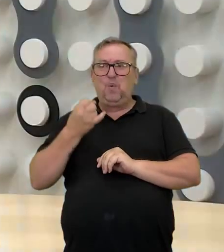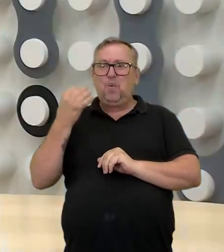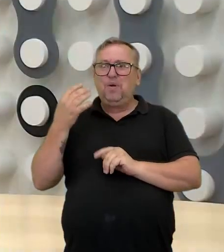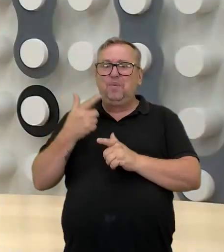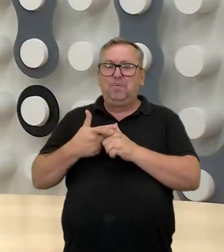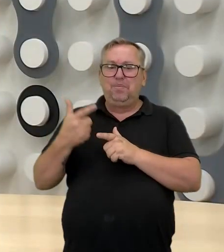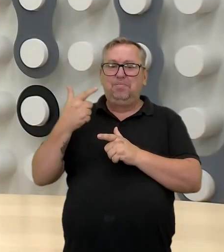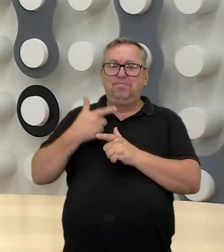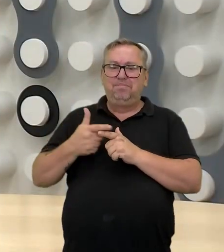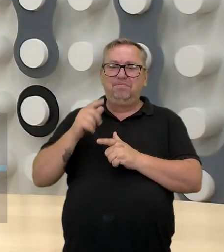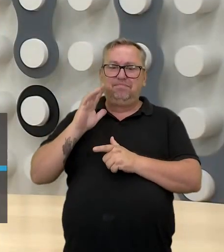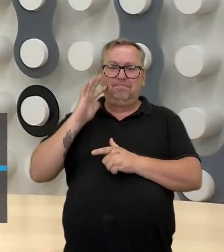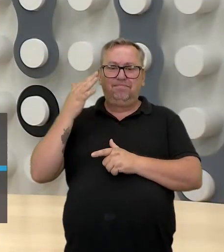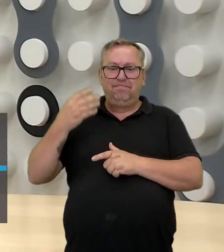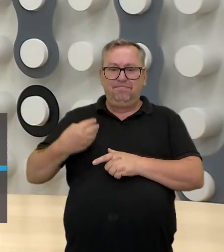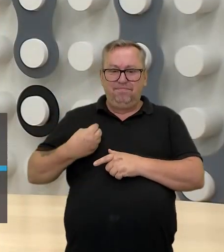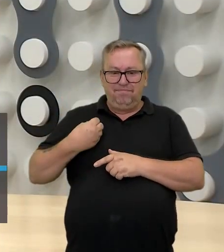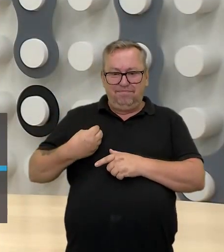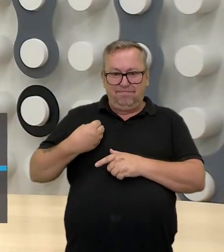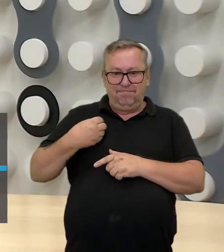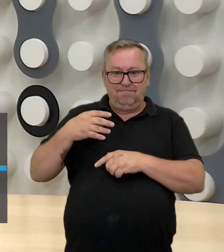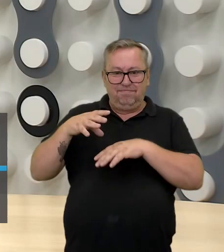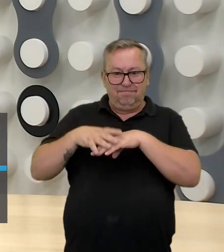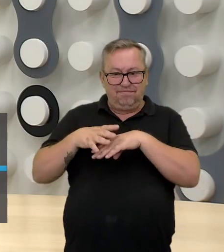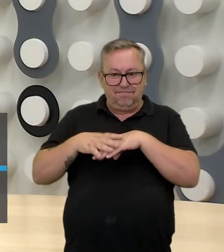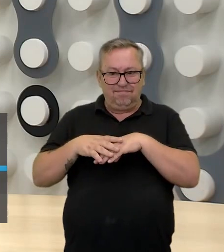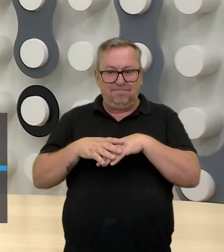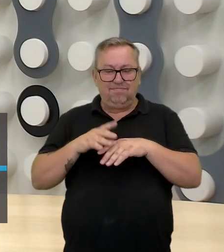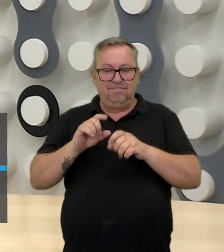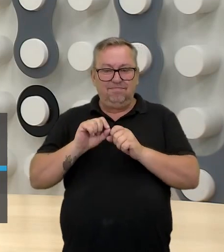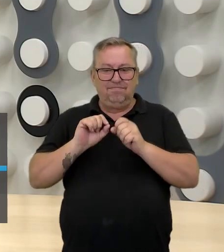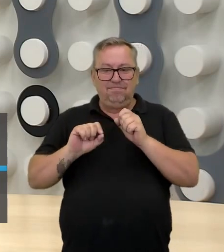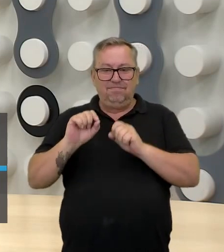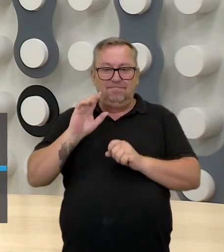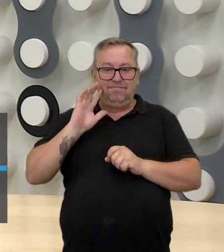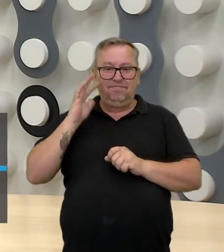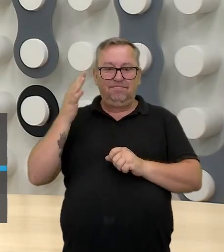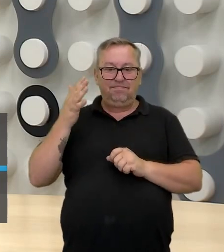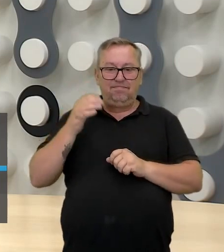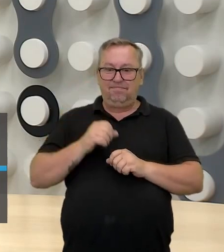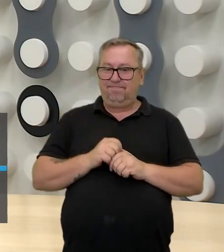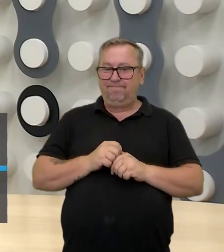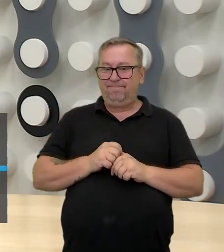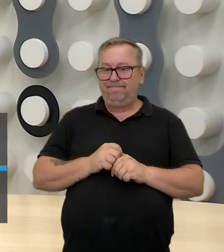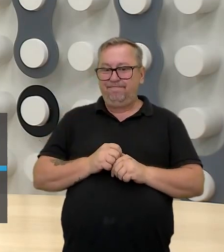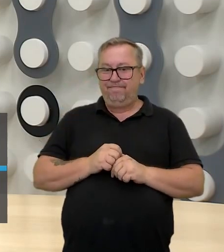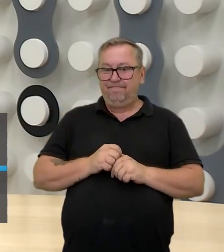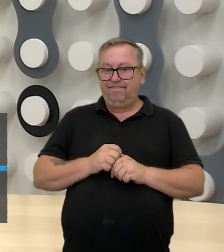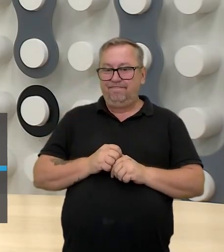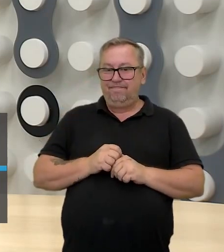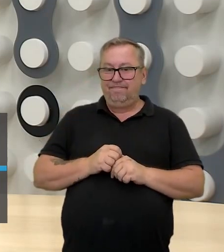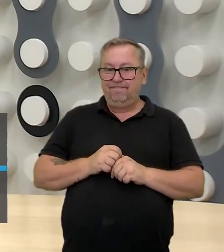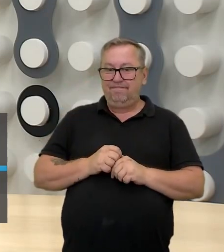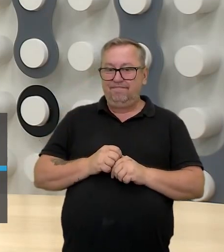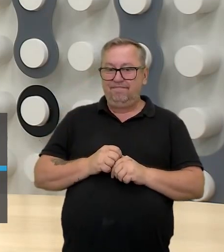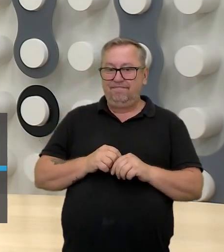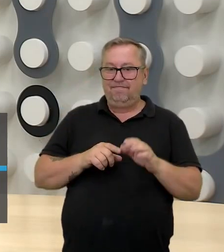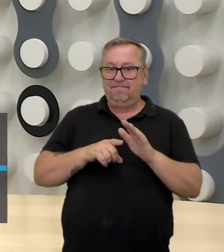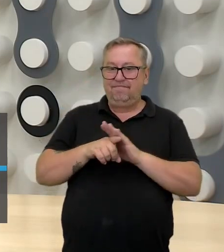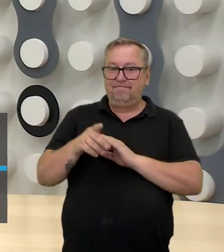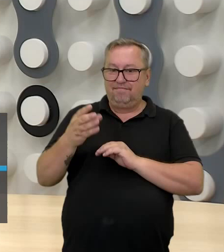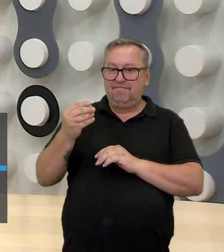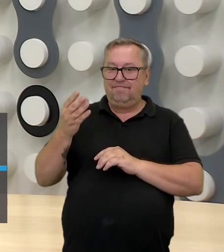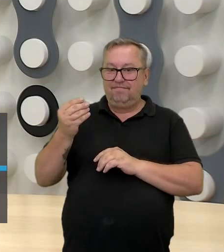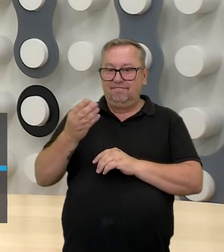quantos problemas já resolveram nas vossas vidas aí no decorrer desse tempo todo? Perguntinha aí pro pessoal. Muitos,